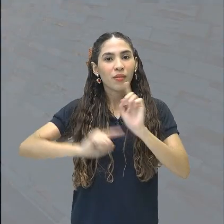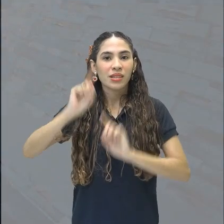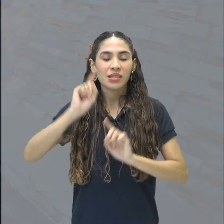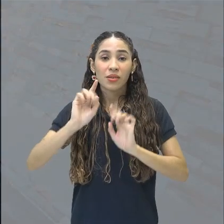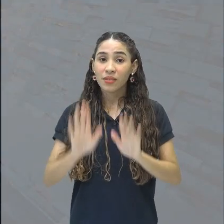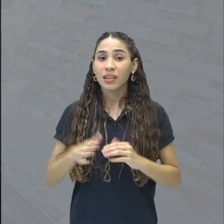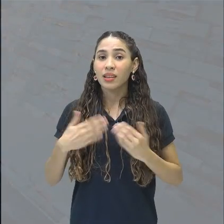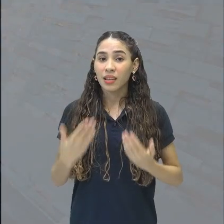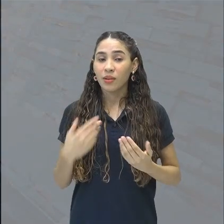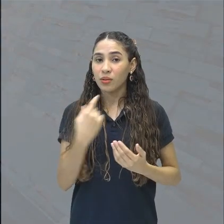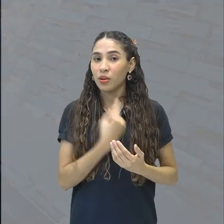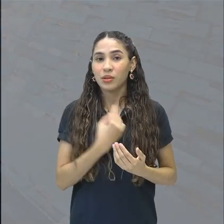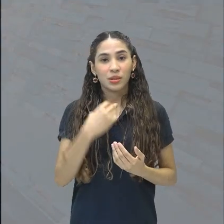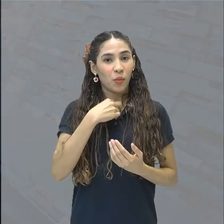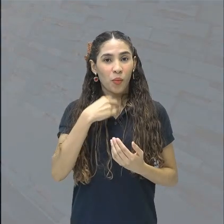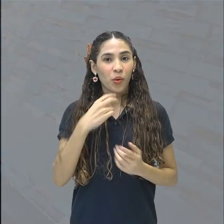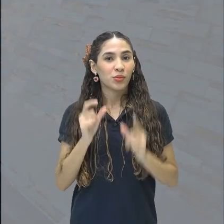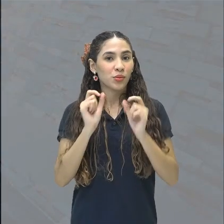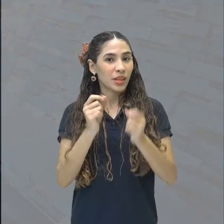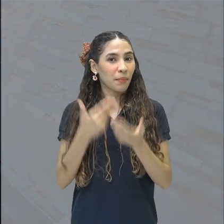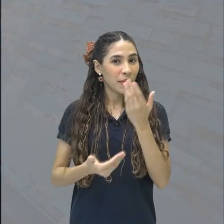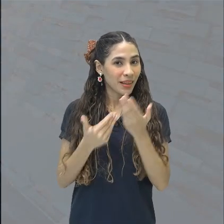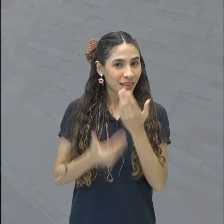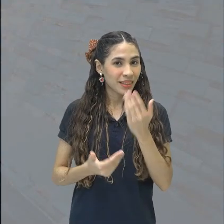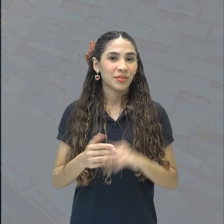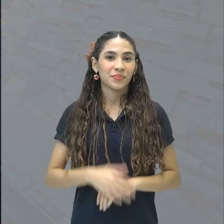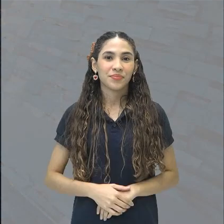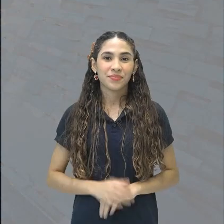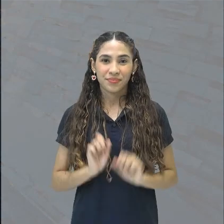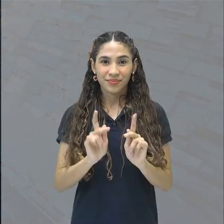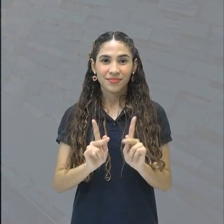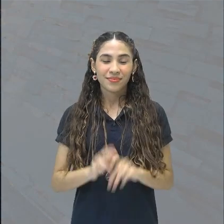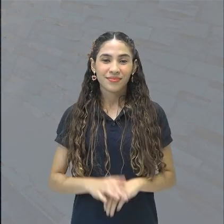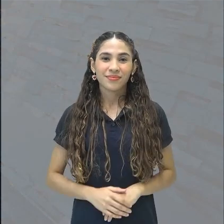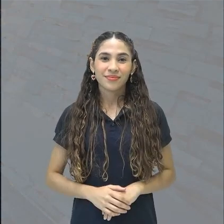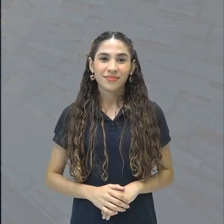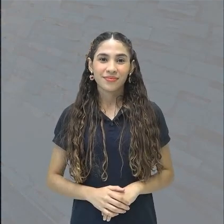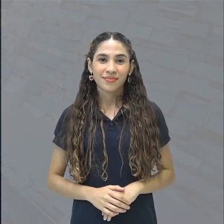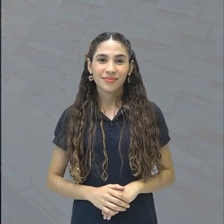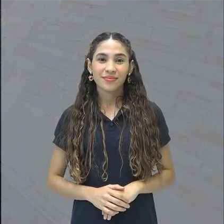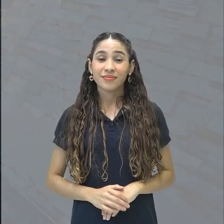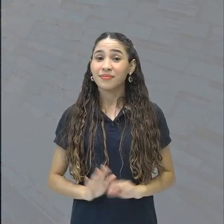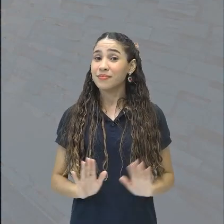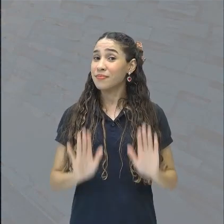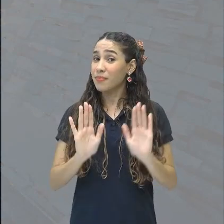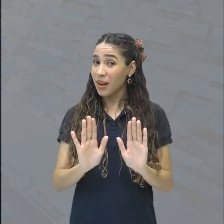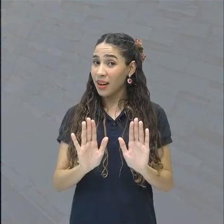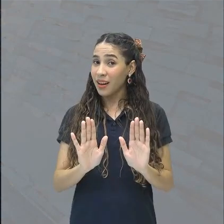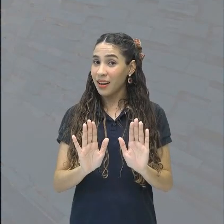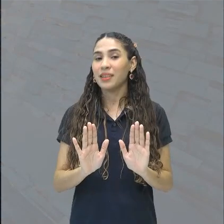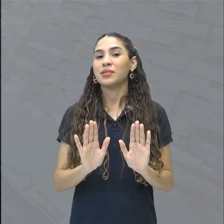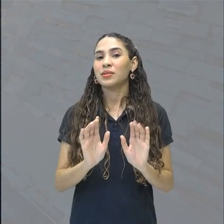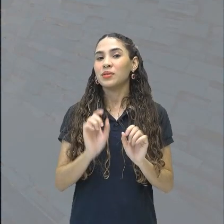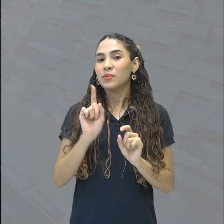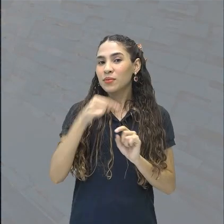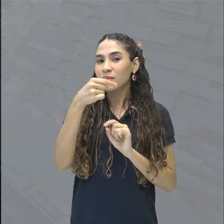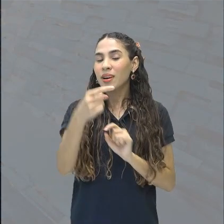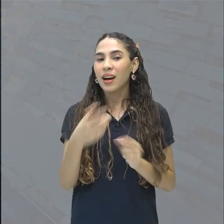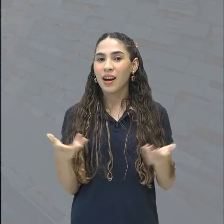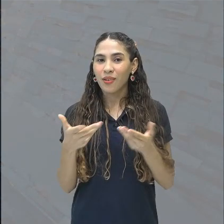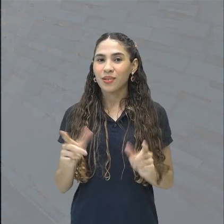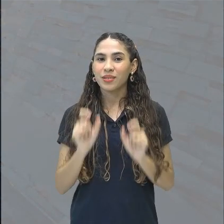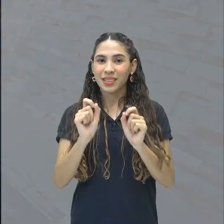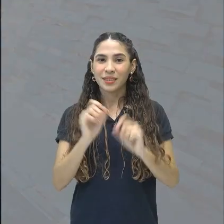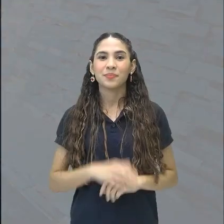inovação. Então, a gente não pode perder isso daí, tá ok? Mais um passinho nós vamos dar